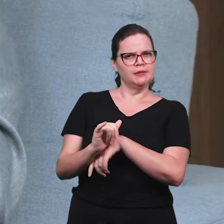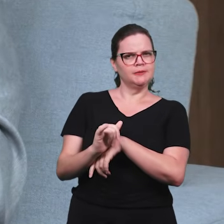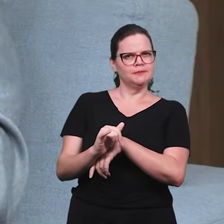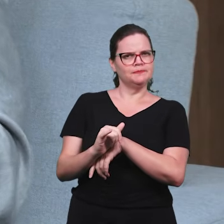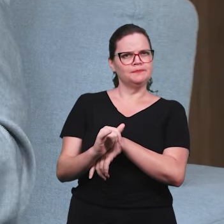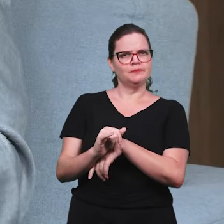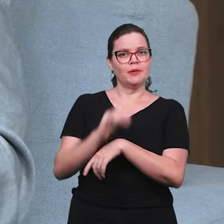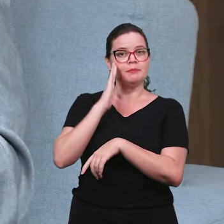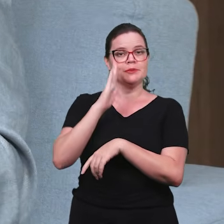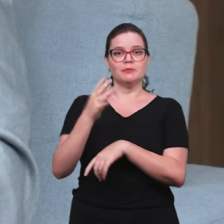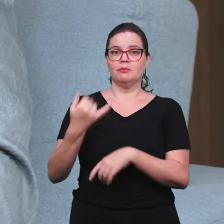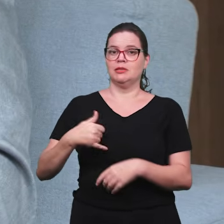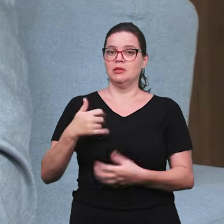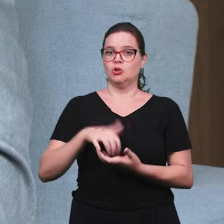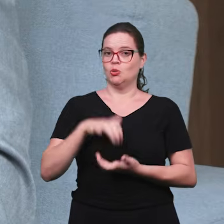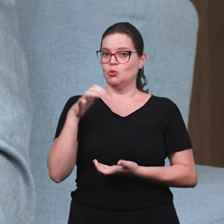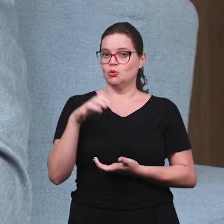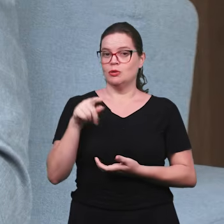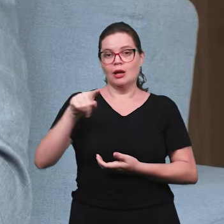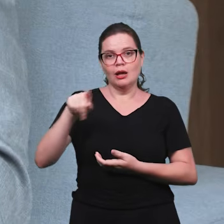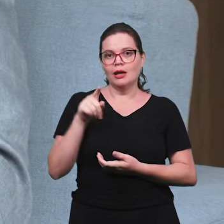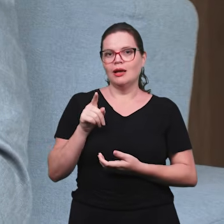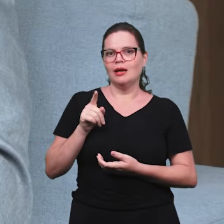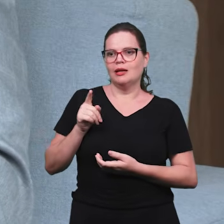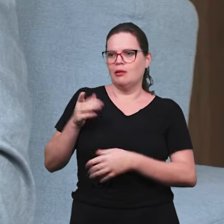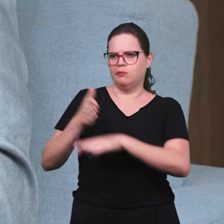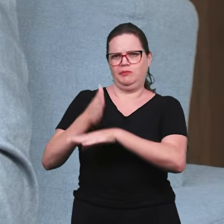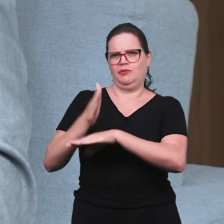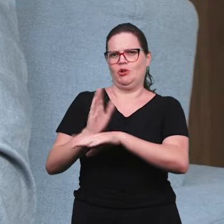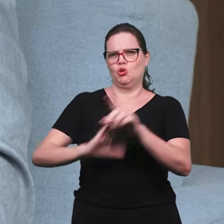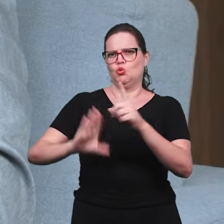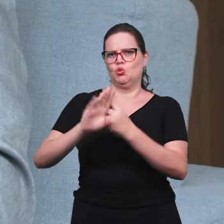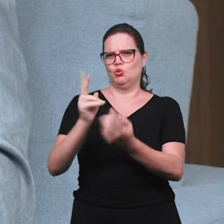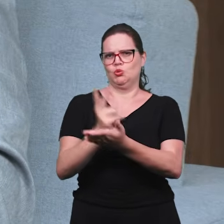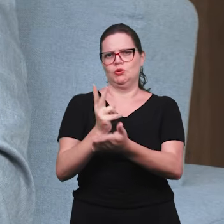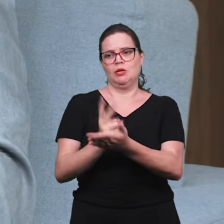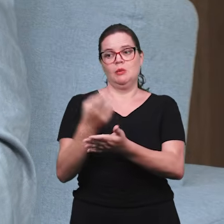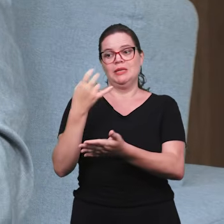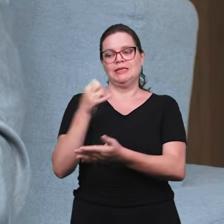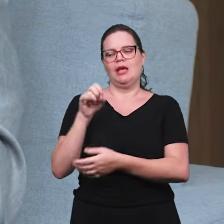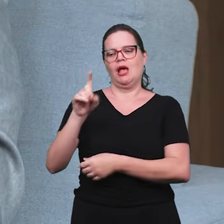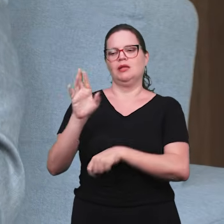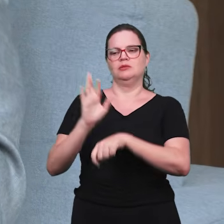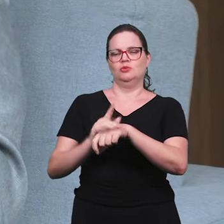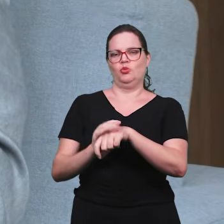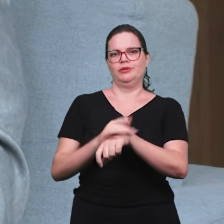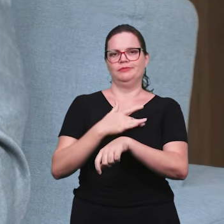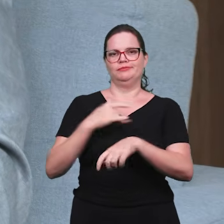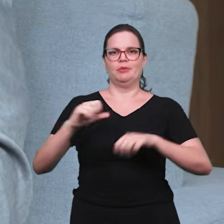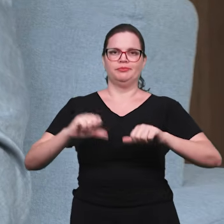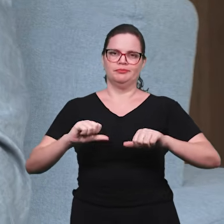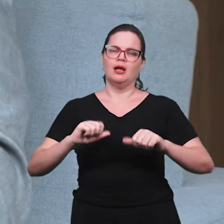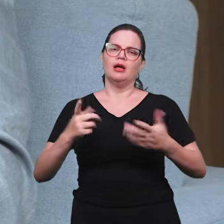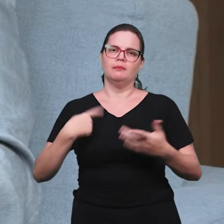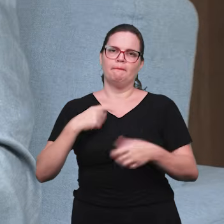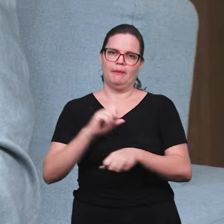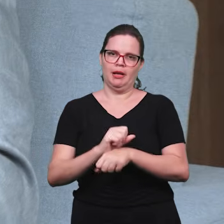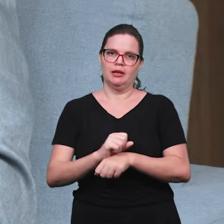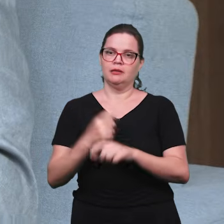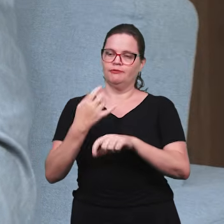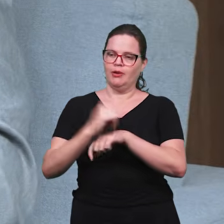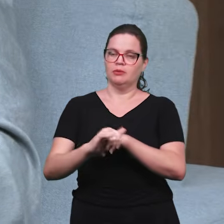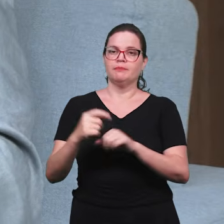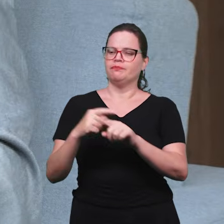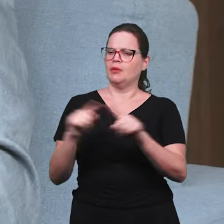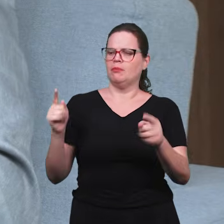Principalmente quando nós falamos aqui dos idosos. O idoso, ele é bem frequente, ele é presente no culto, a não ser que ele esteja com a saúde debilitada, mas os idosos